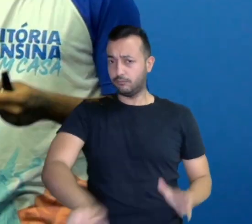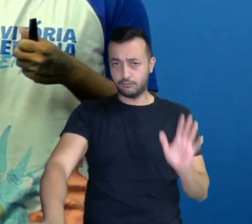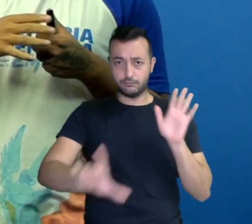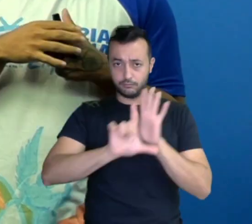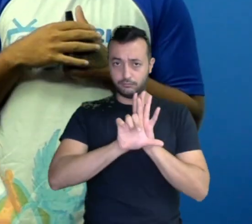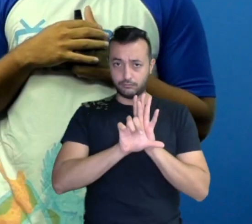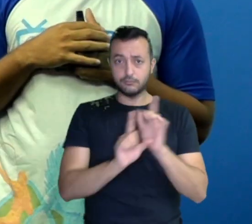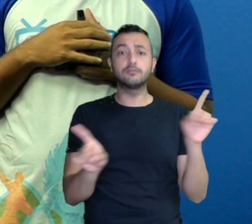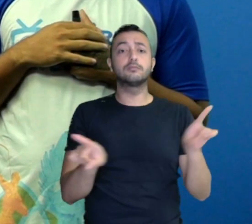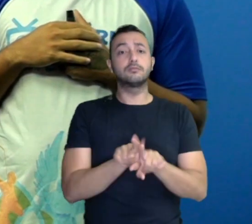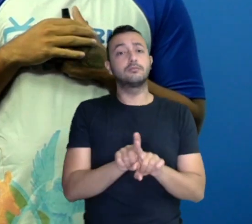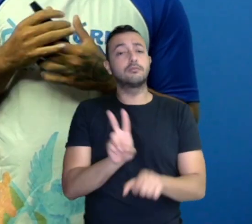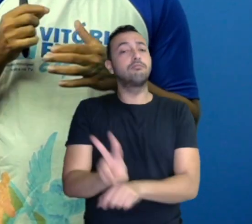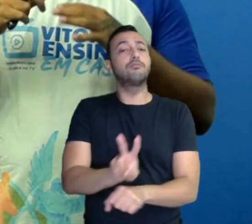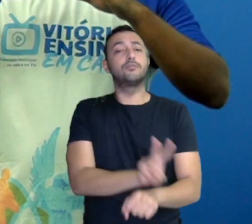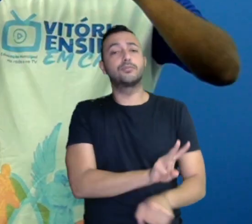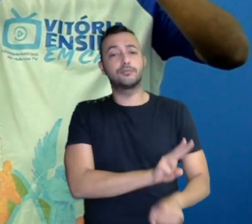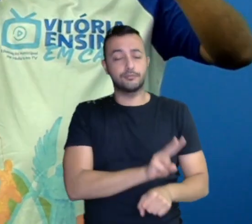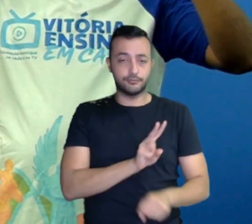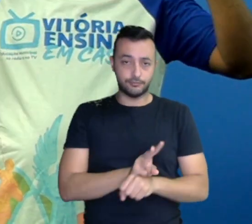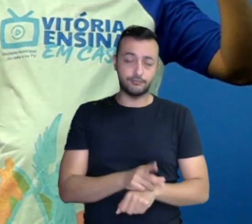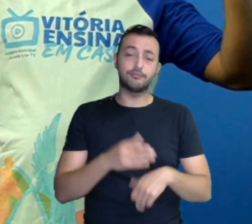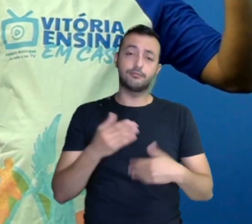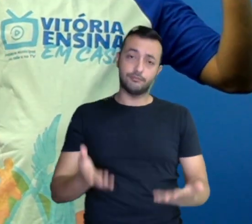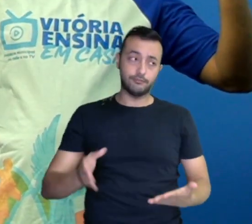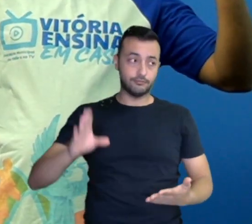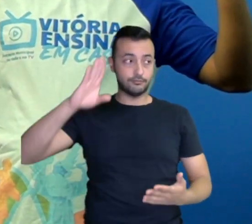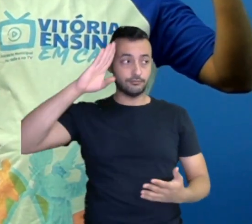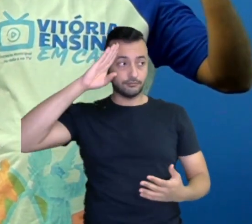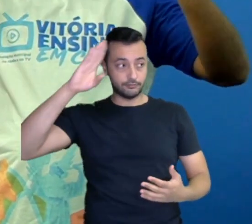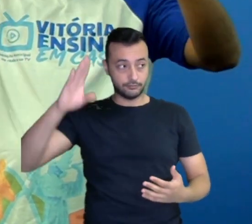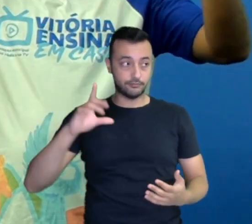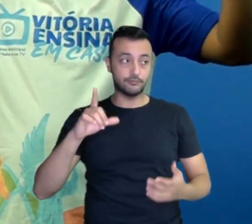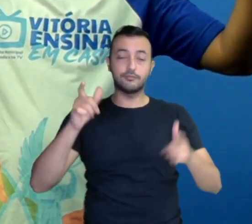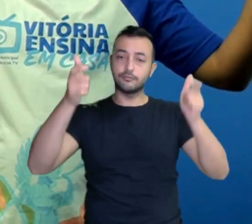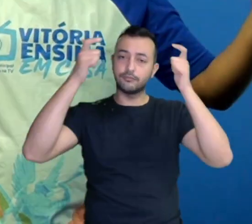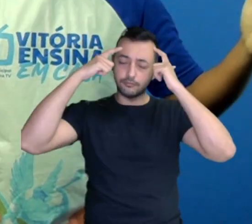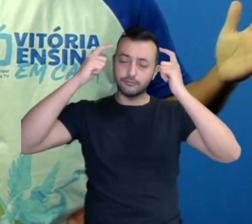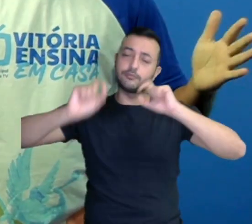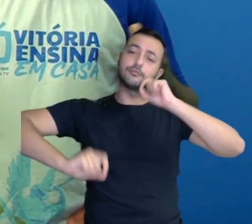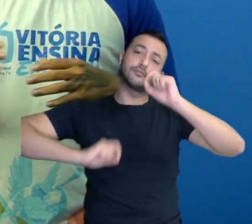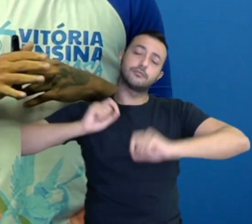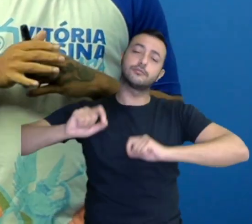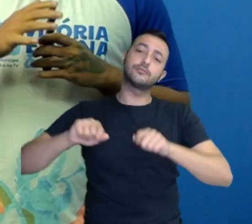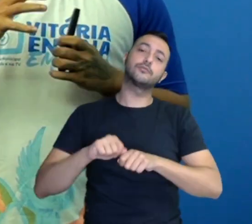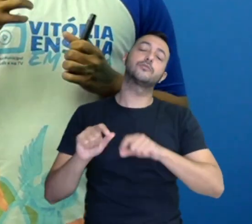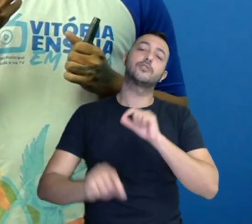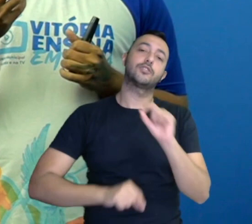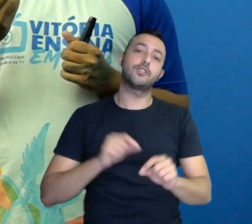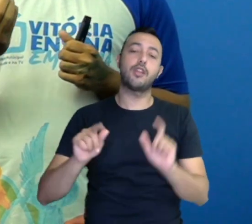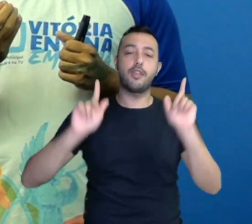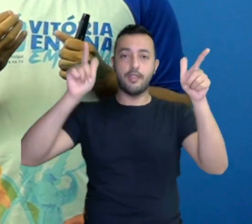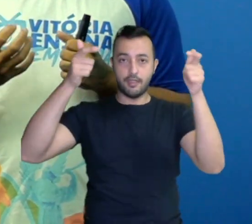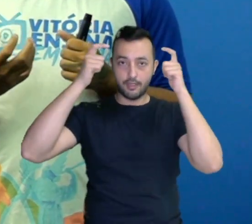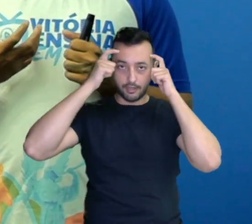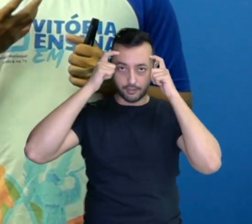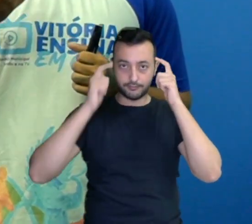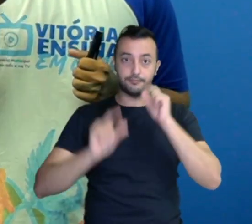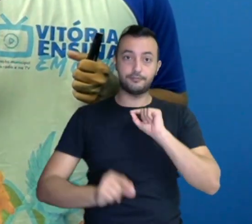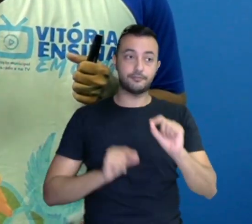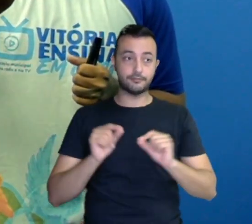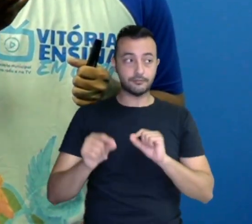protegiam os domínios da realeza, né? Os soldados ali para aquele rei, para que ele servia, né? Os reis